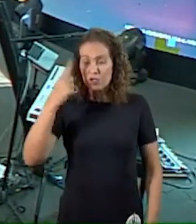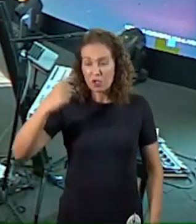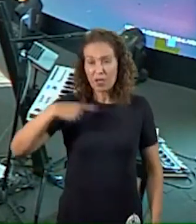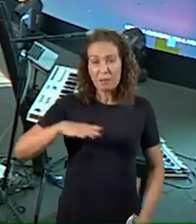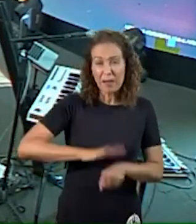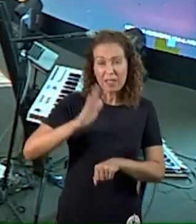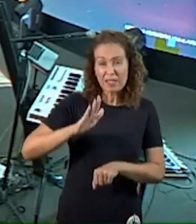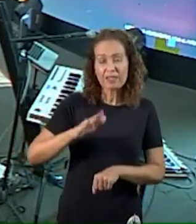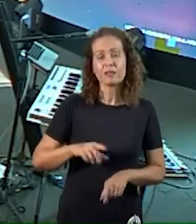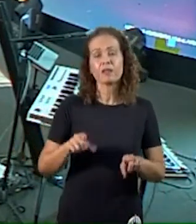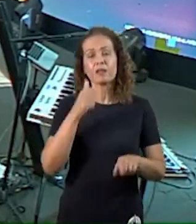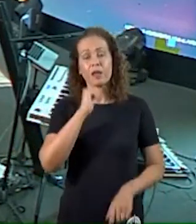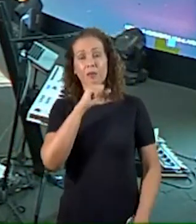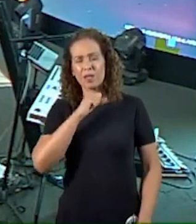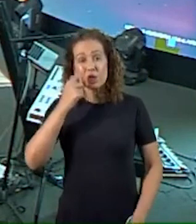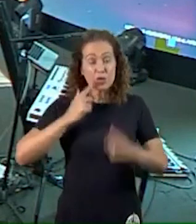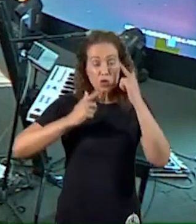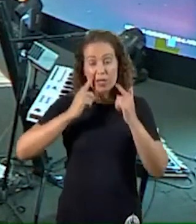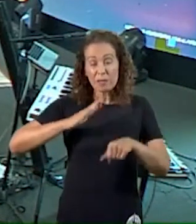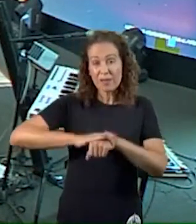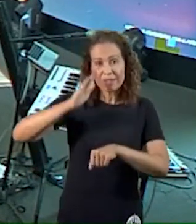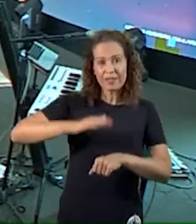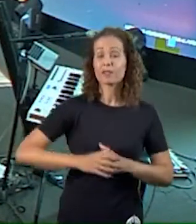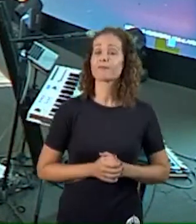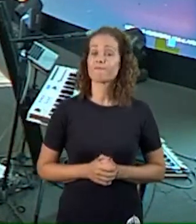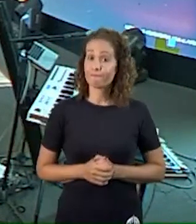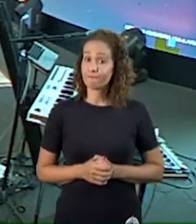Aí, ó, já tem um pai sofrendo aí.